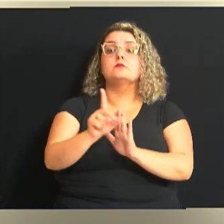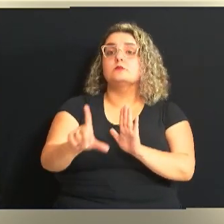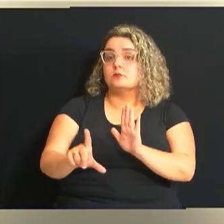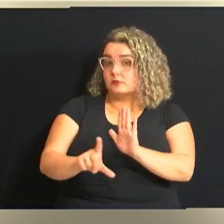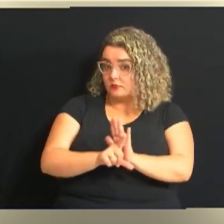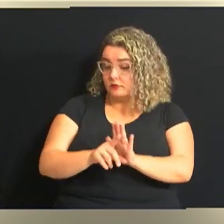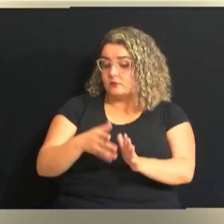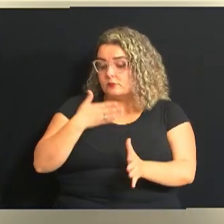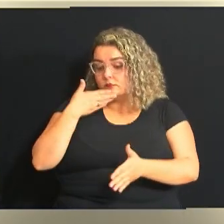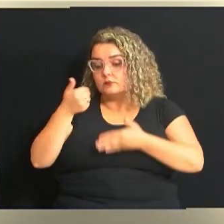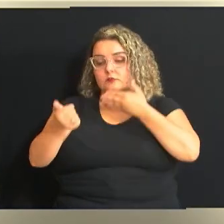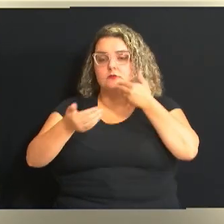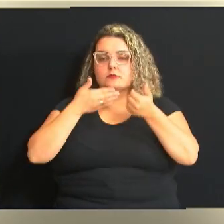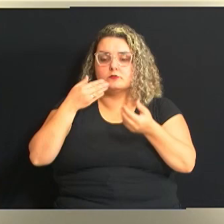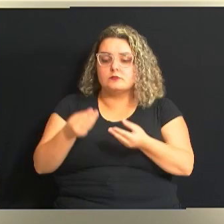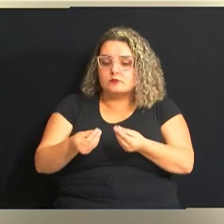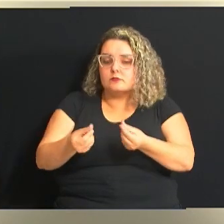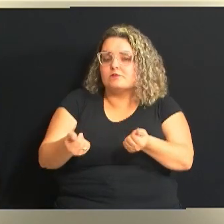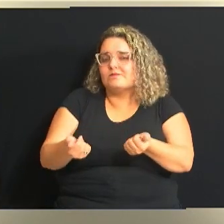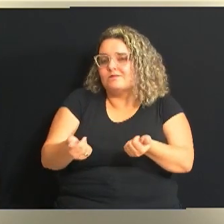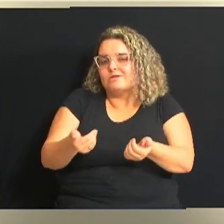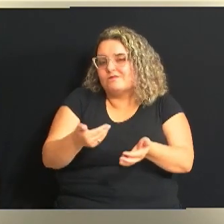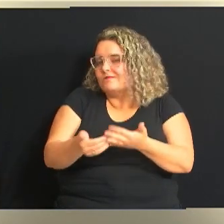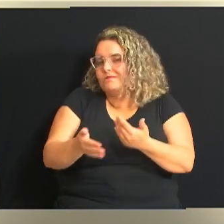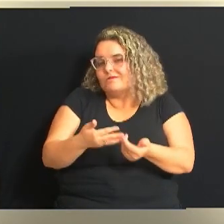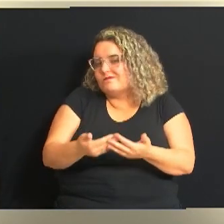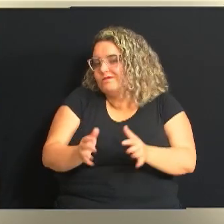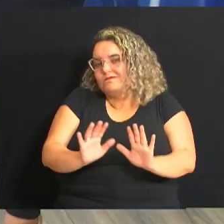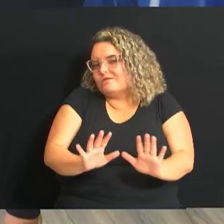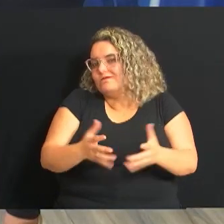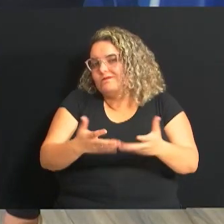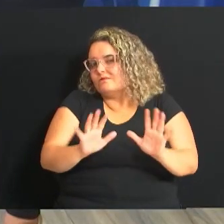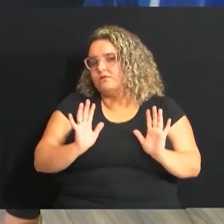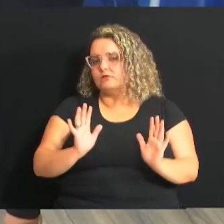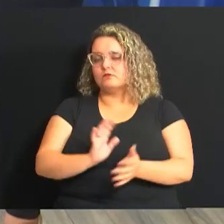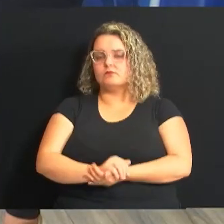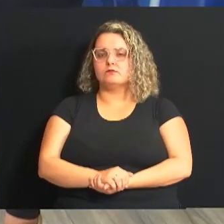e aperfeiçoá-lo, porque ele está muito aquém do nosso desejo.